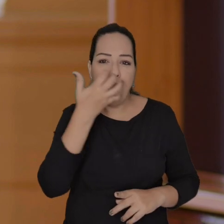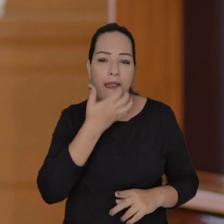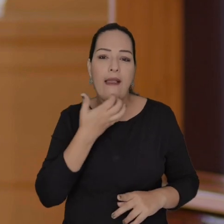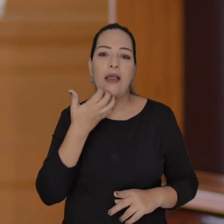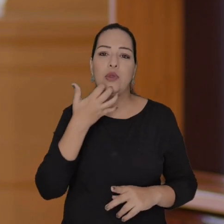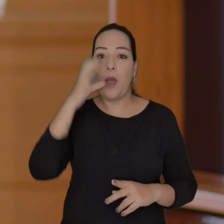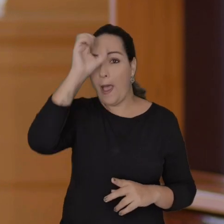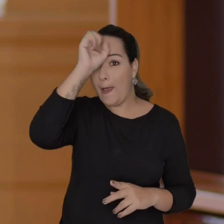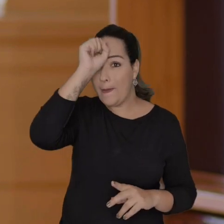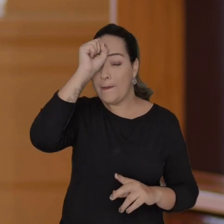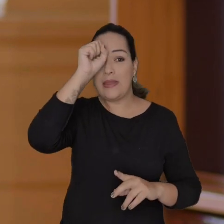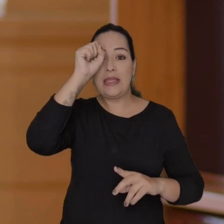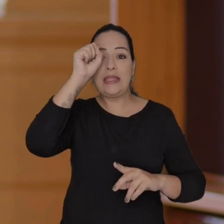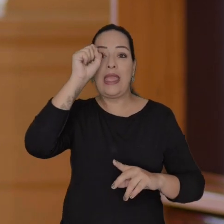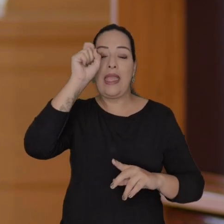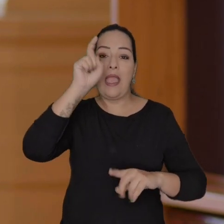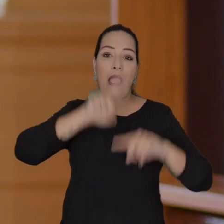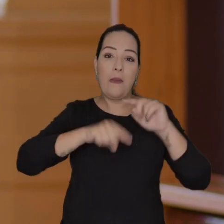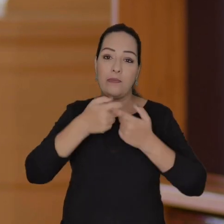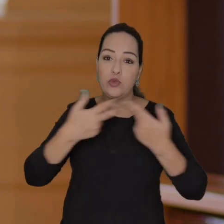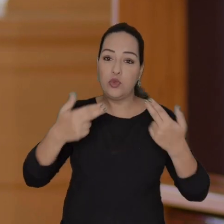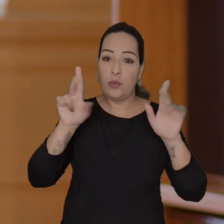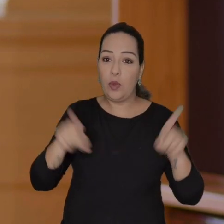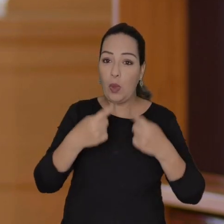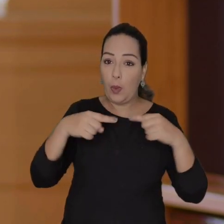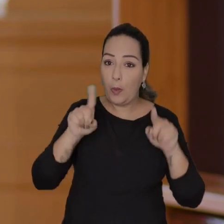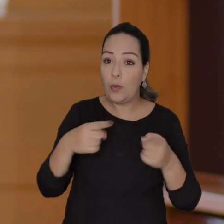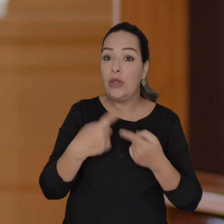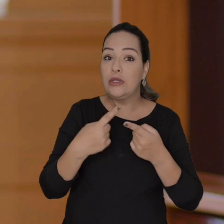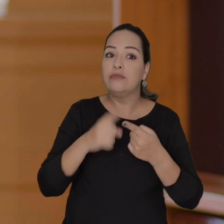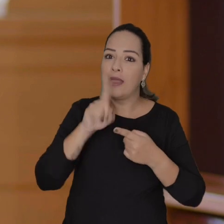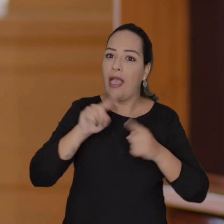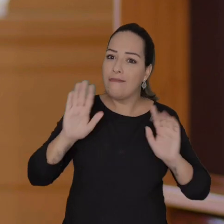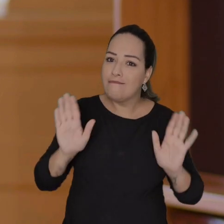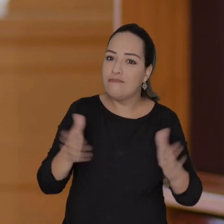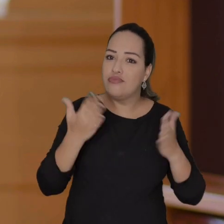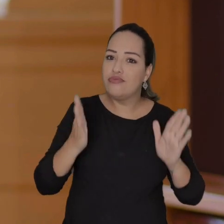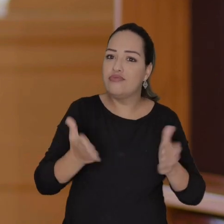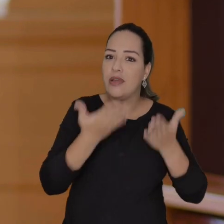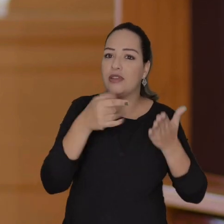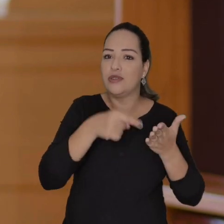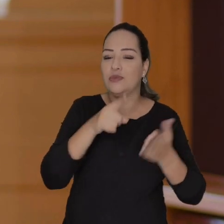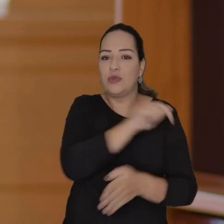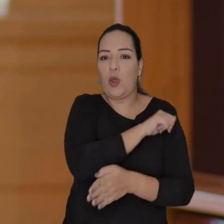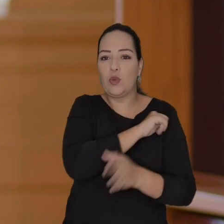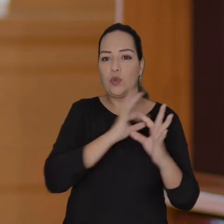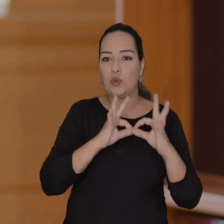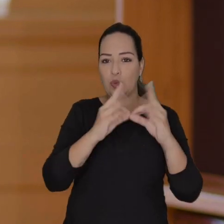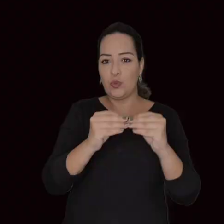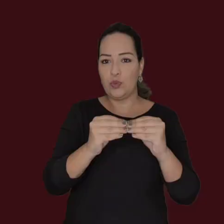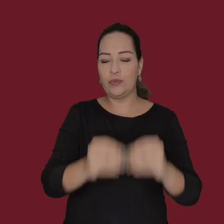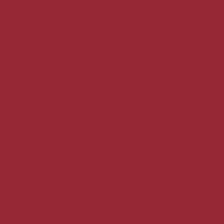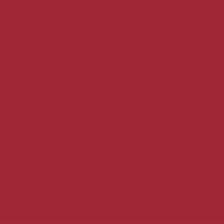canto, aprender instrumentos musicais, enfim, é uma maneira de engajar os alunos como um